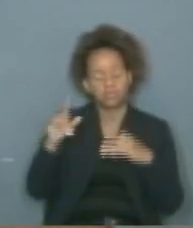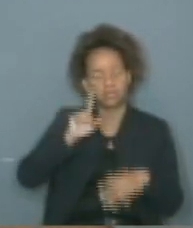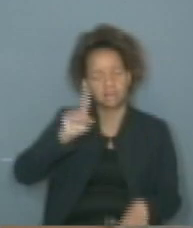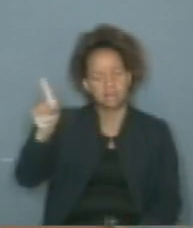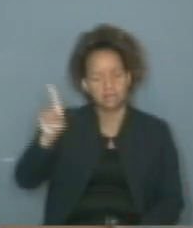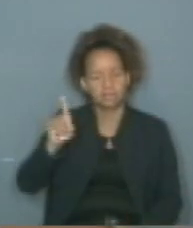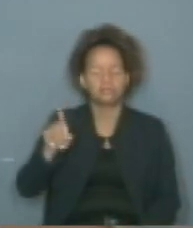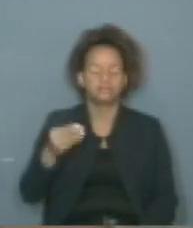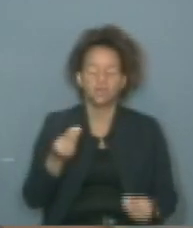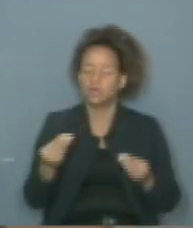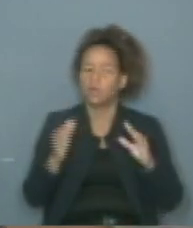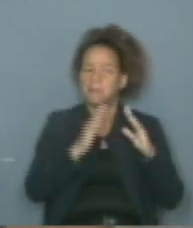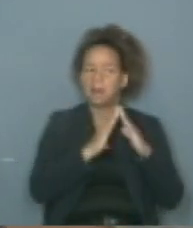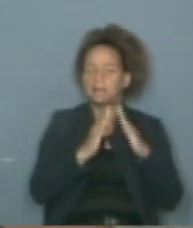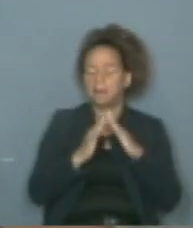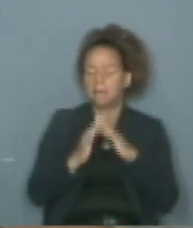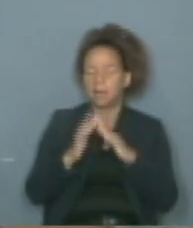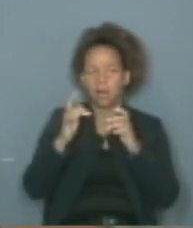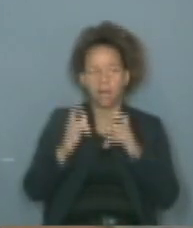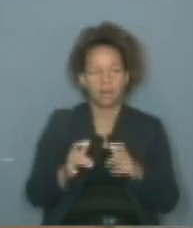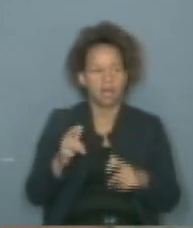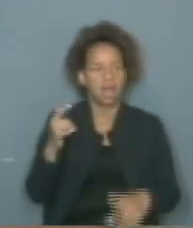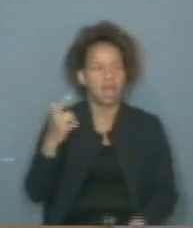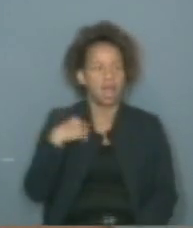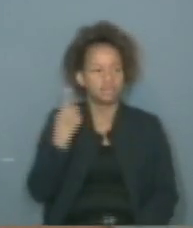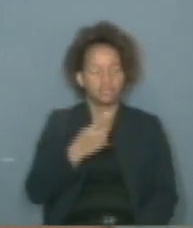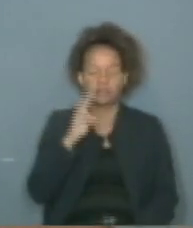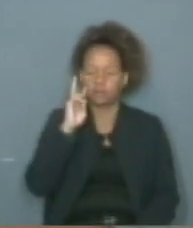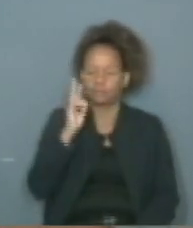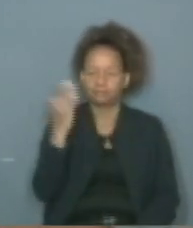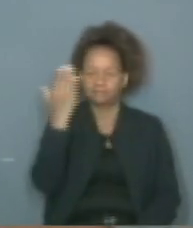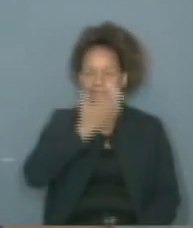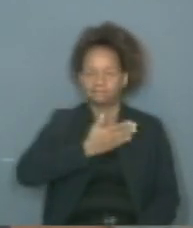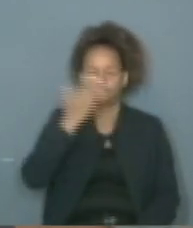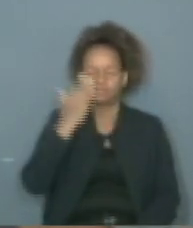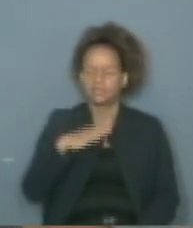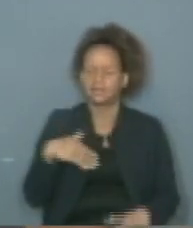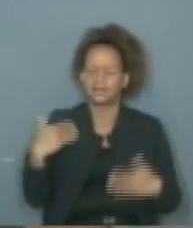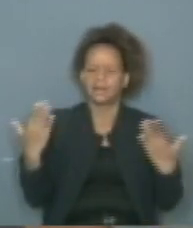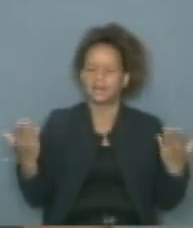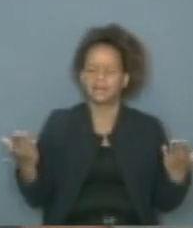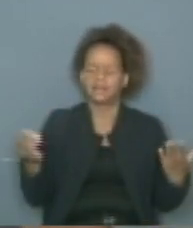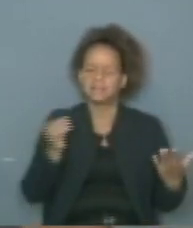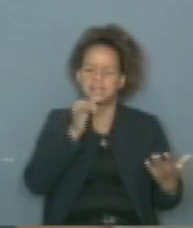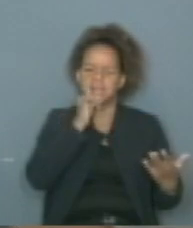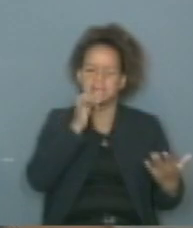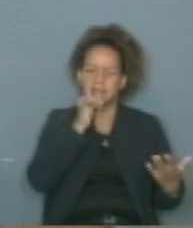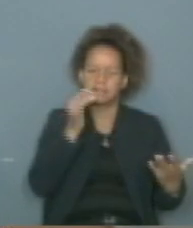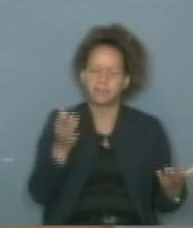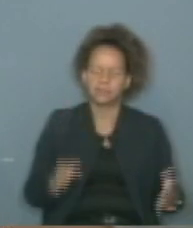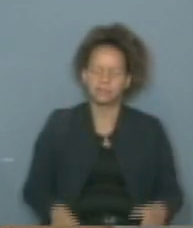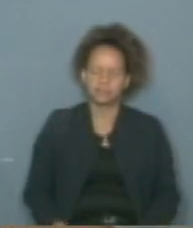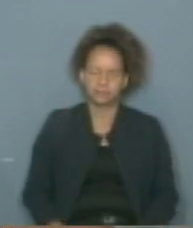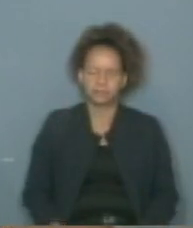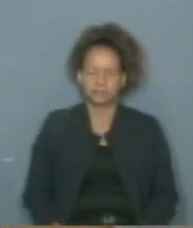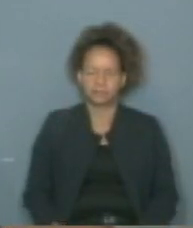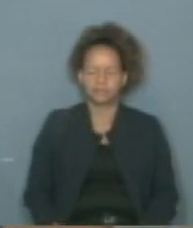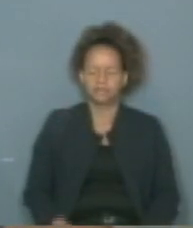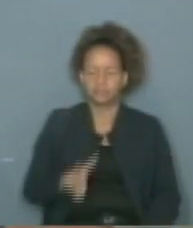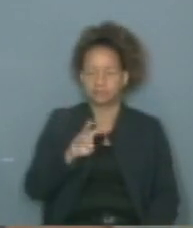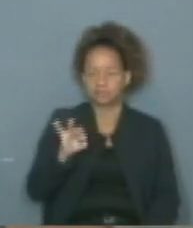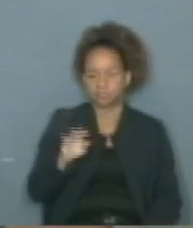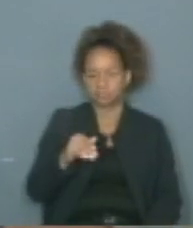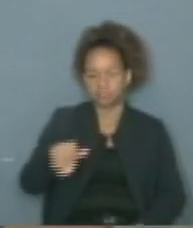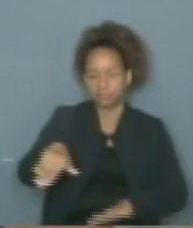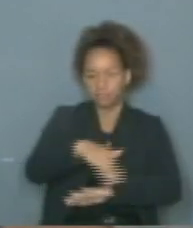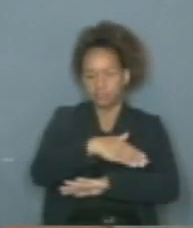na dinâmica urbana local. A gente não vê isso. Cadê, por exemplo, a supressão de vias